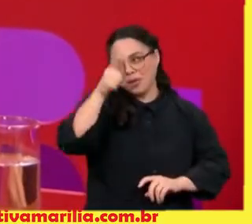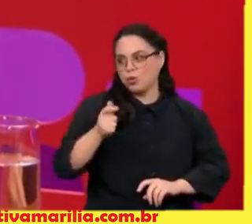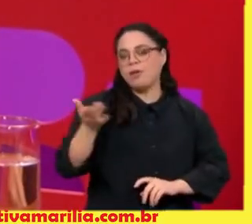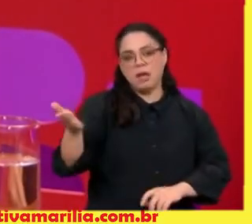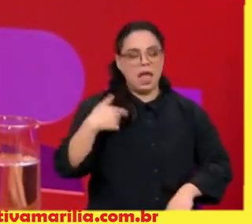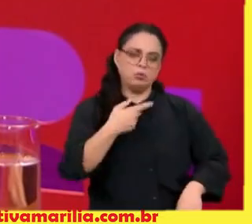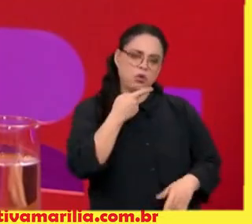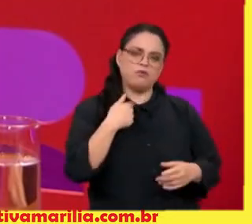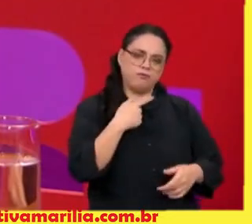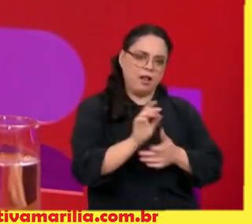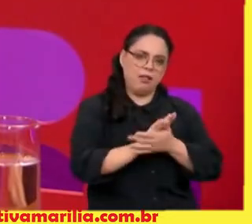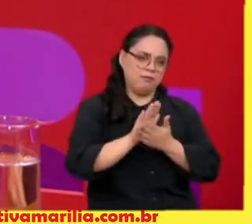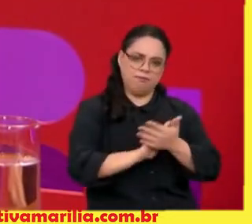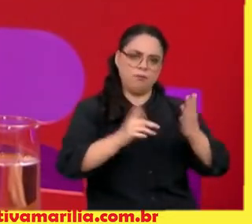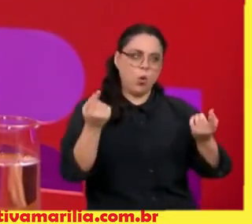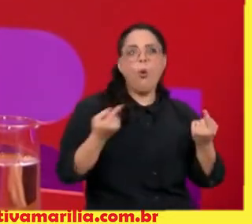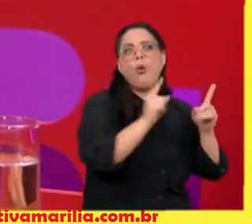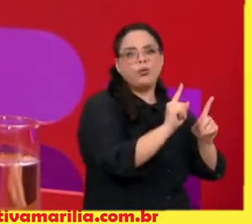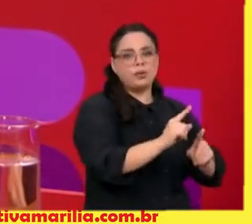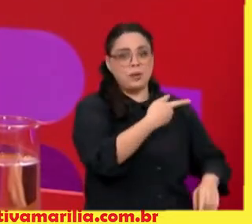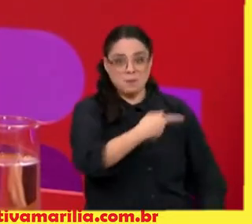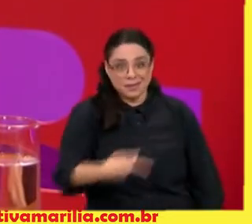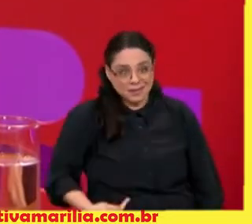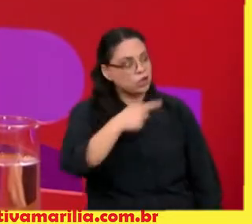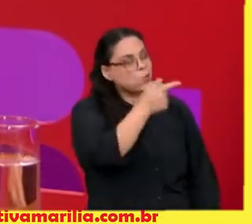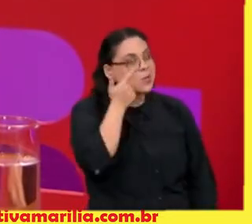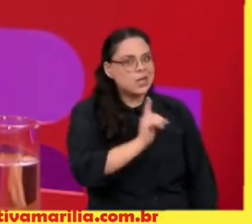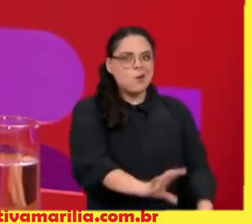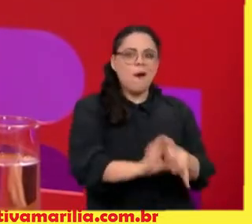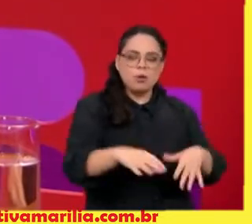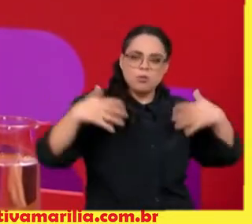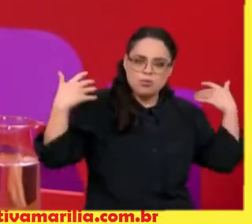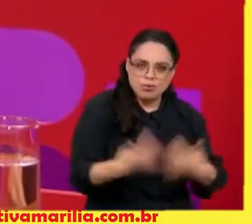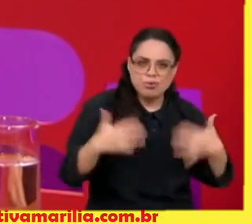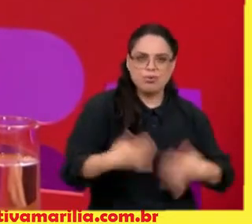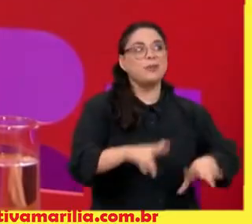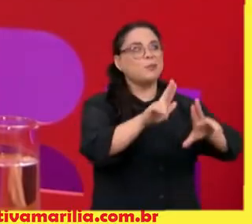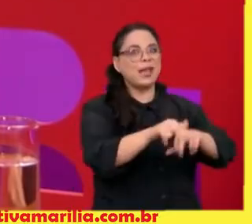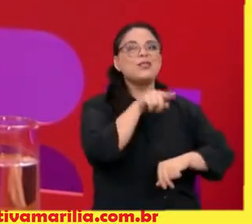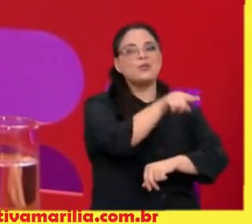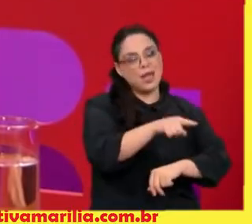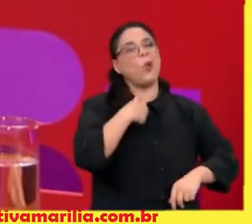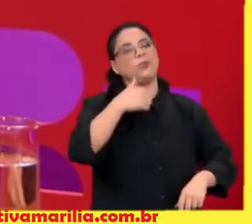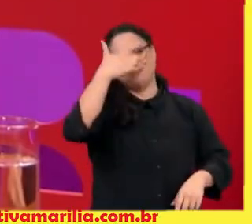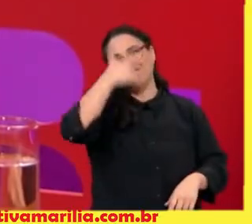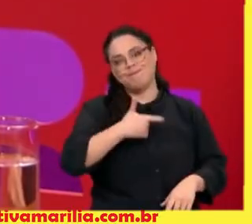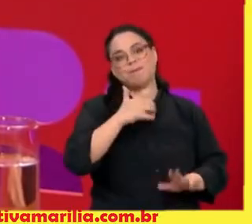ao contrário, eu parabenizo pelo empenho com que ela conseguiu. Acho que isso lhe custou o mandato, sim, o segundo